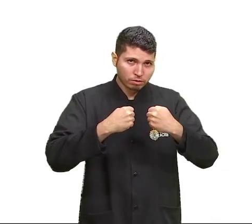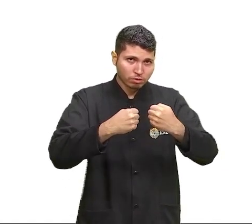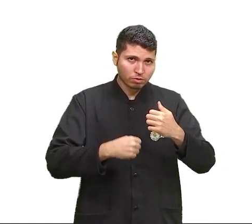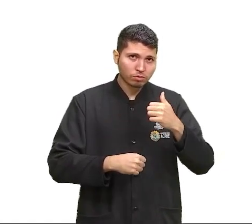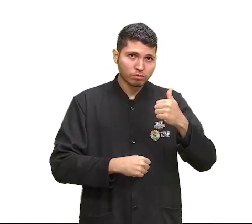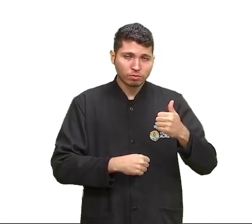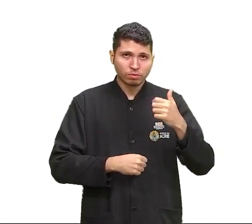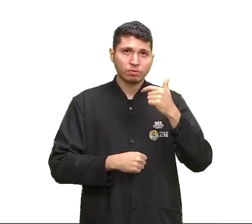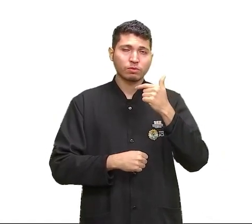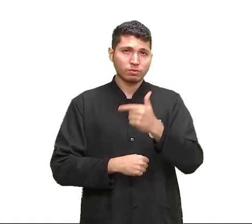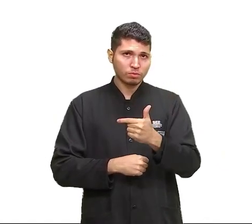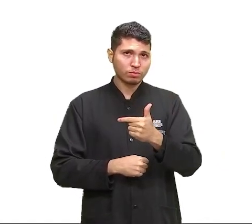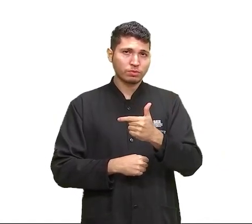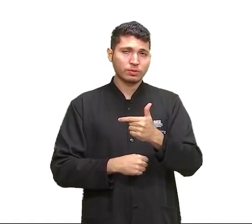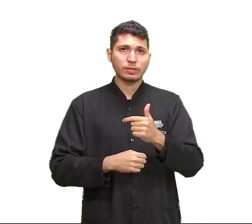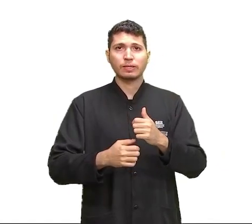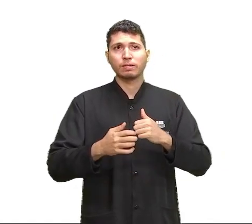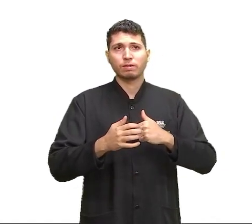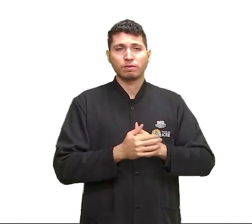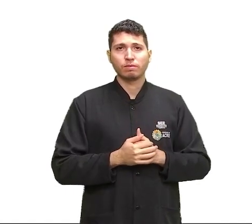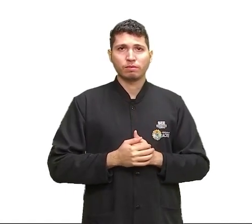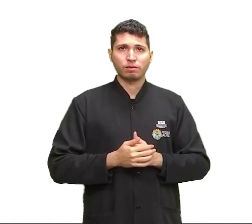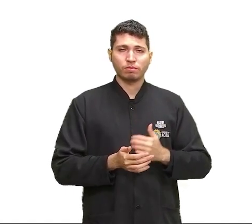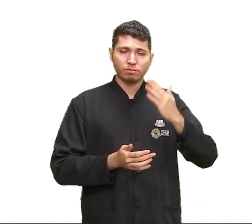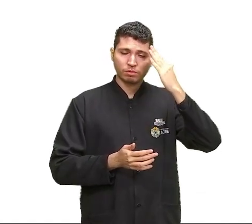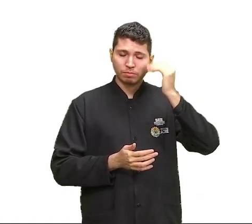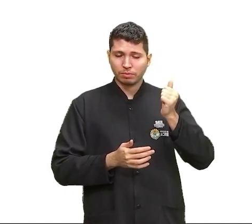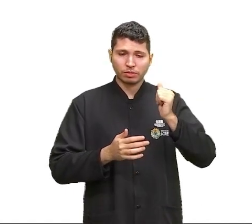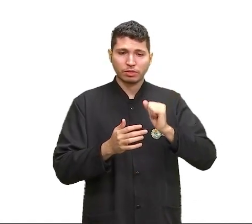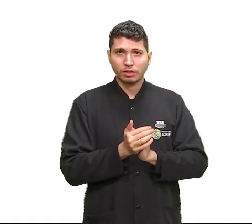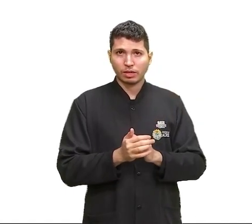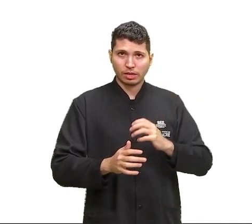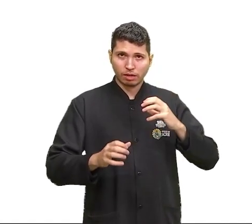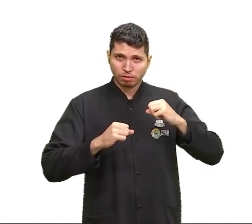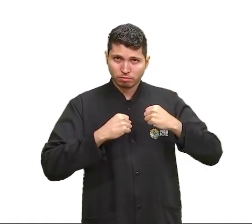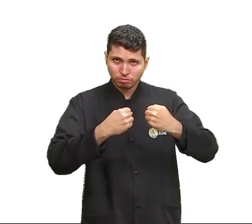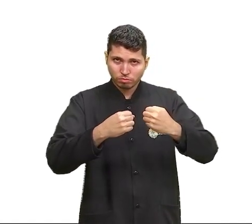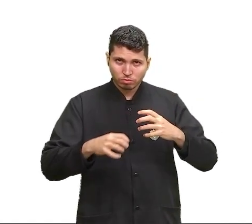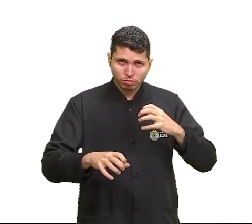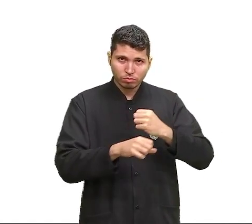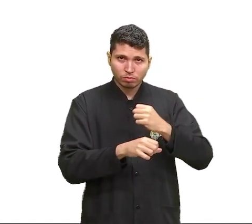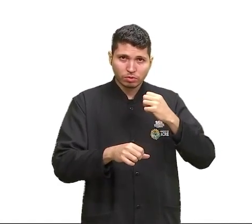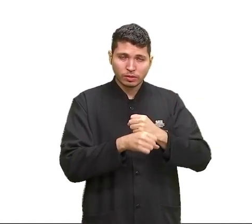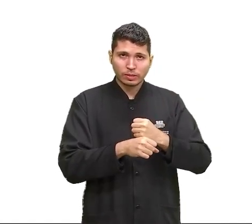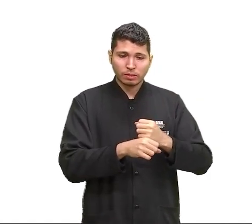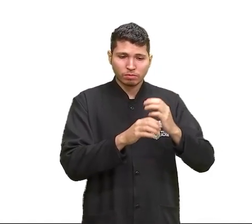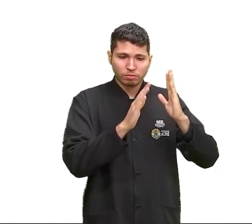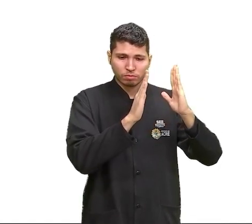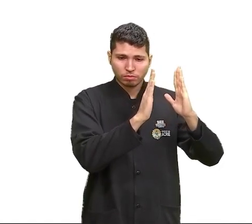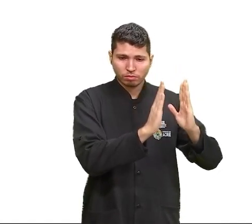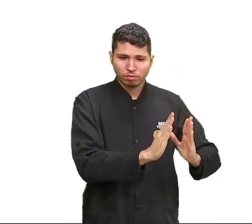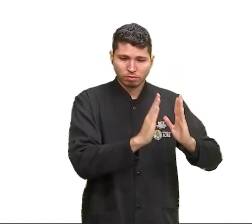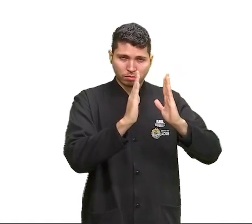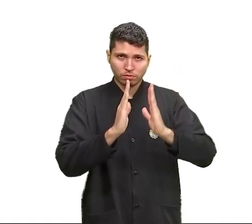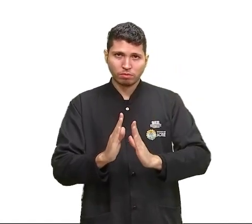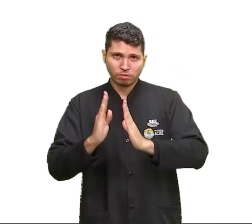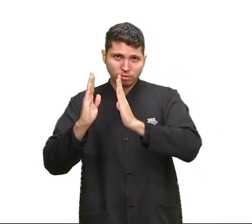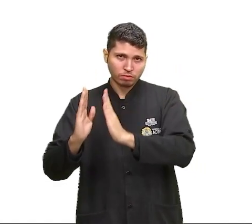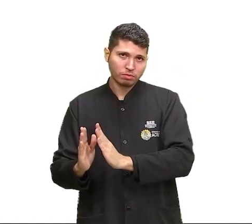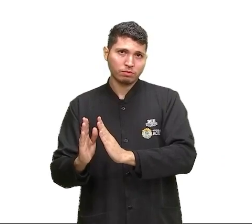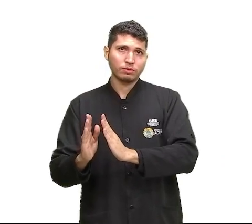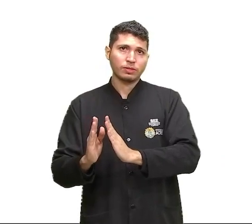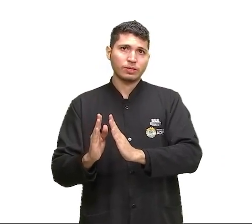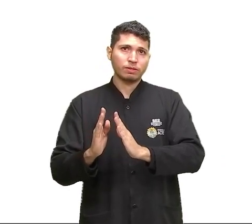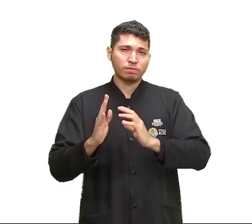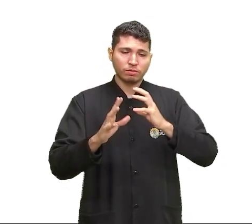o circuito já vai estar em série. E a gente sabe que a soma da resistência total, da resistência equivalente em série, basta a gente somar, né, um pelo outro.